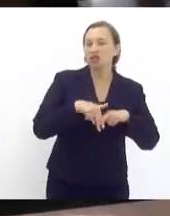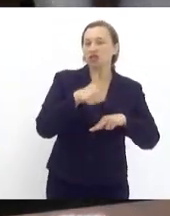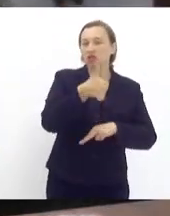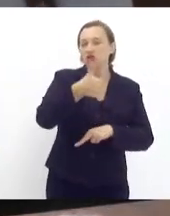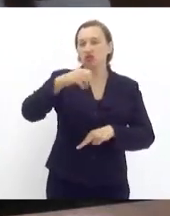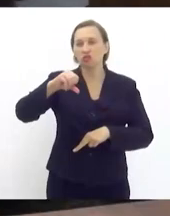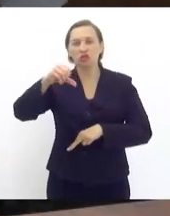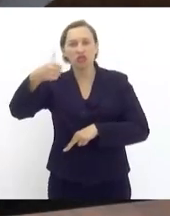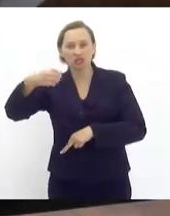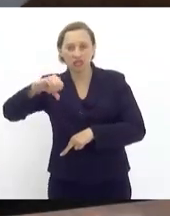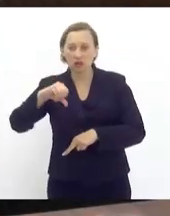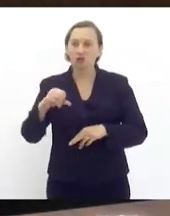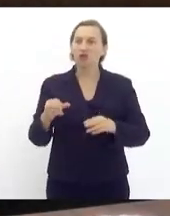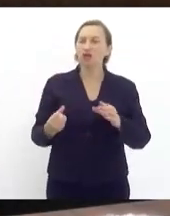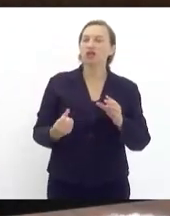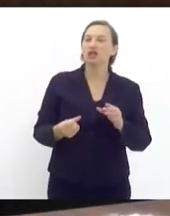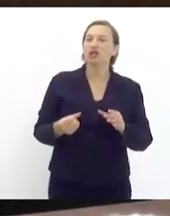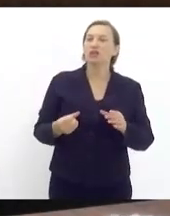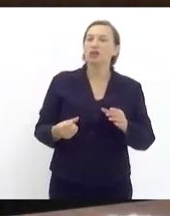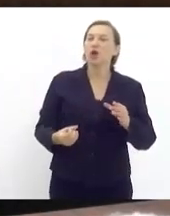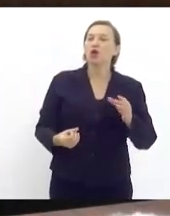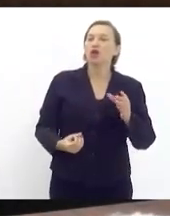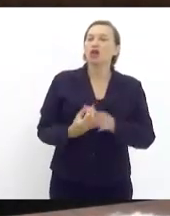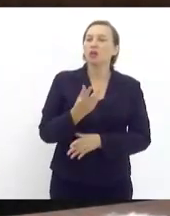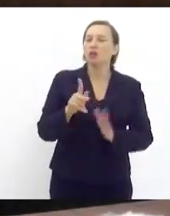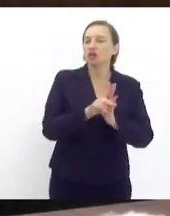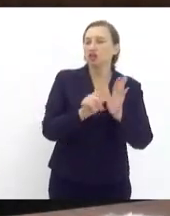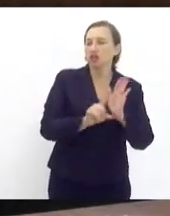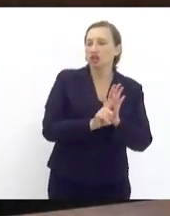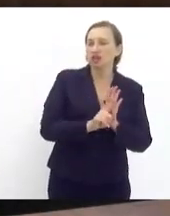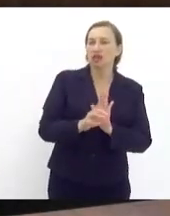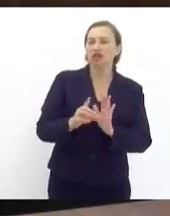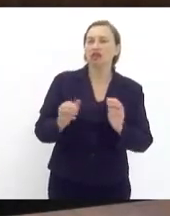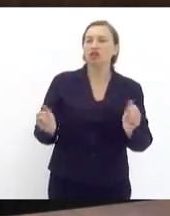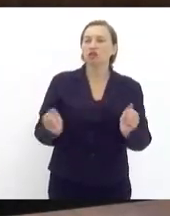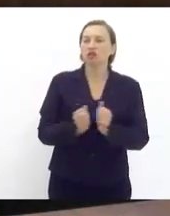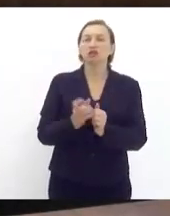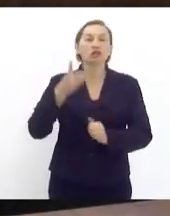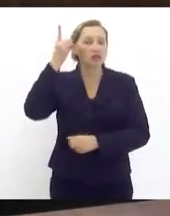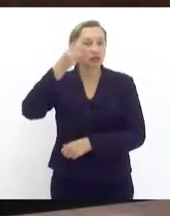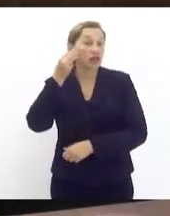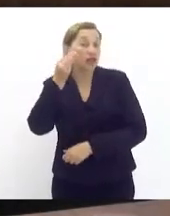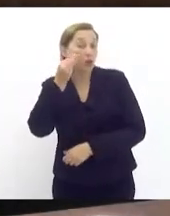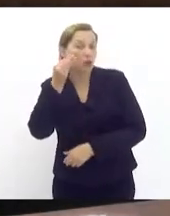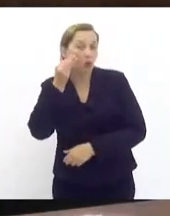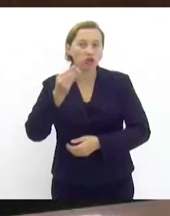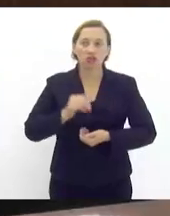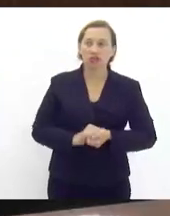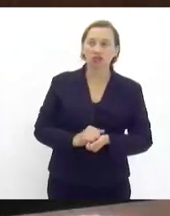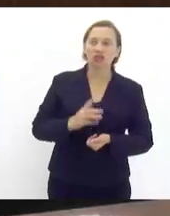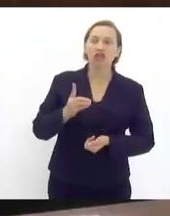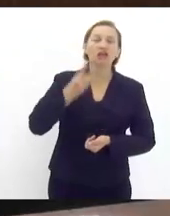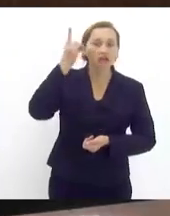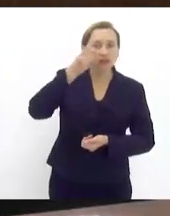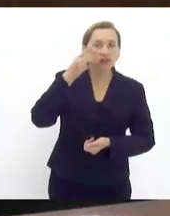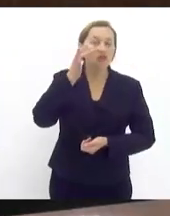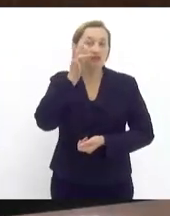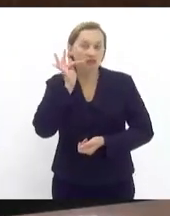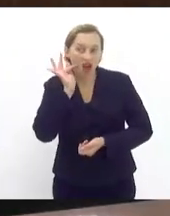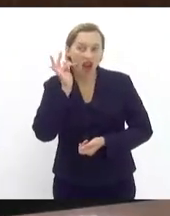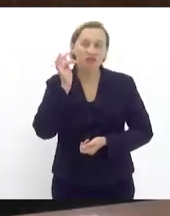entramos aqui com projetos de lei com autoria com a deputada então deputada Mônica Francisco Flávio Serafim